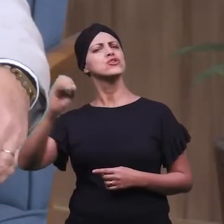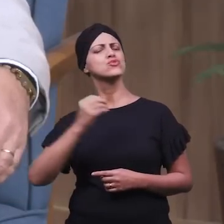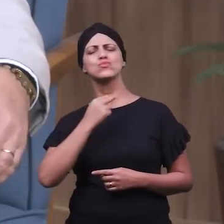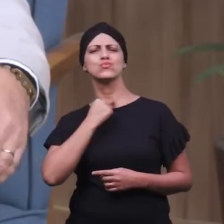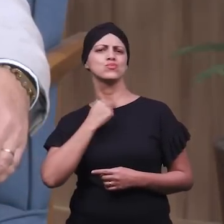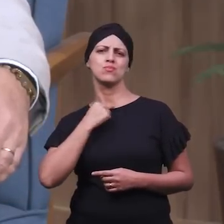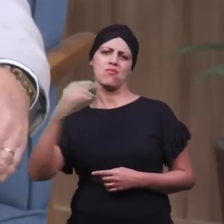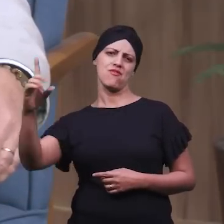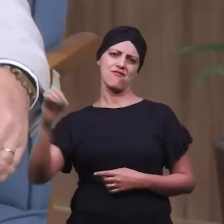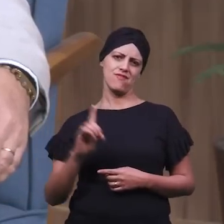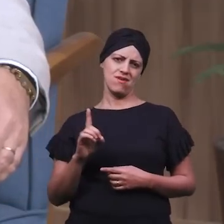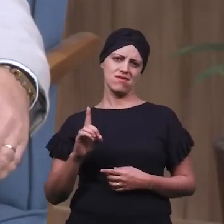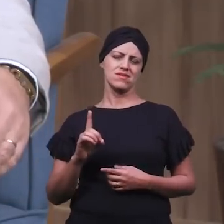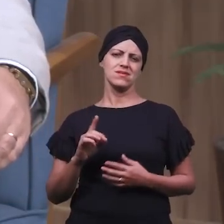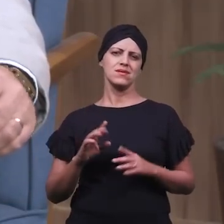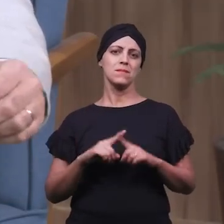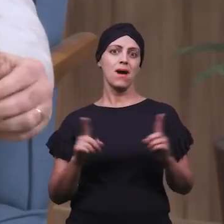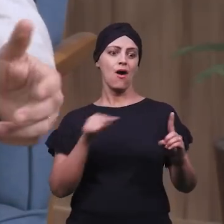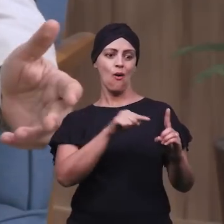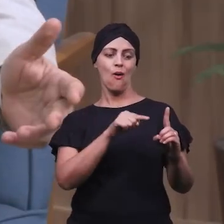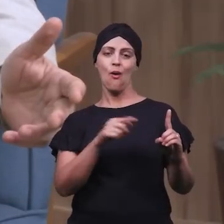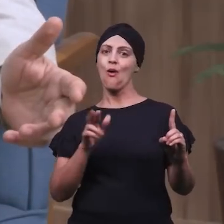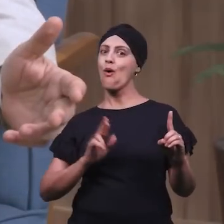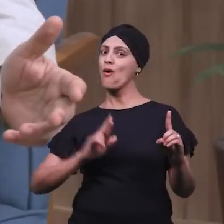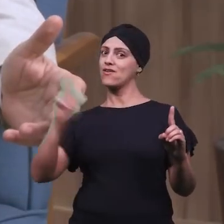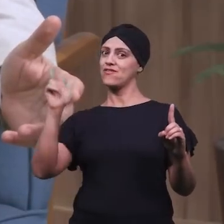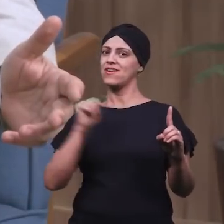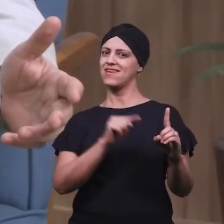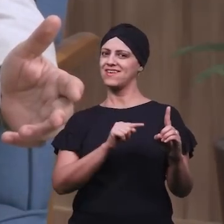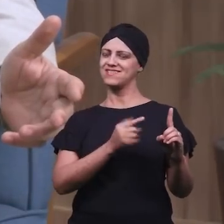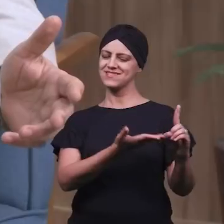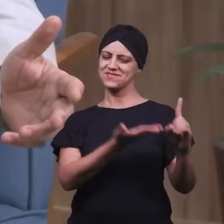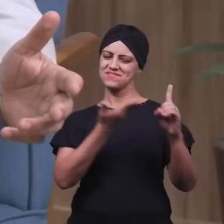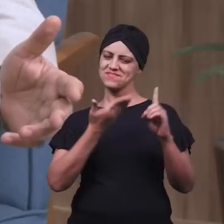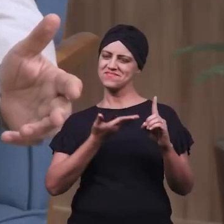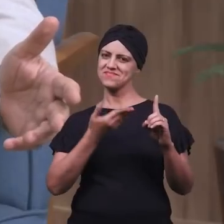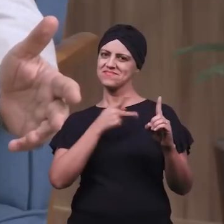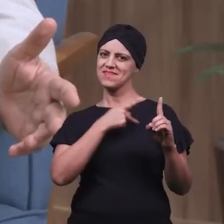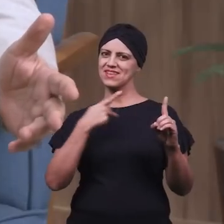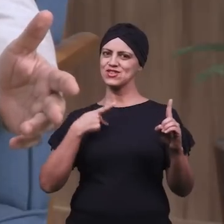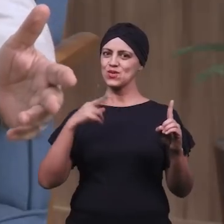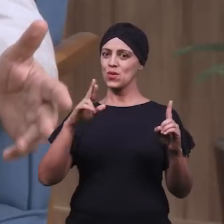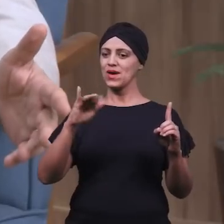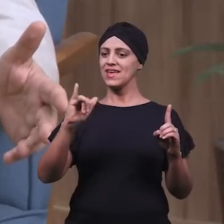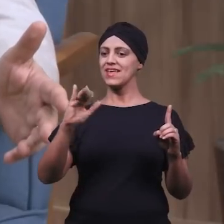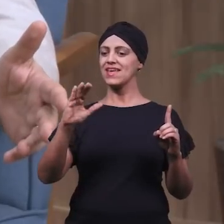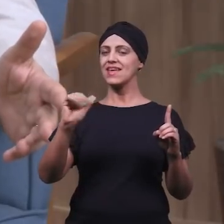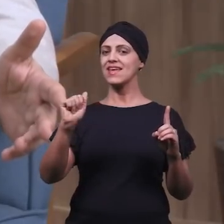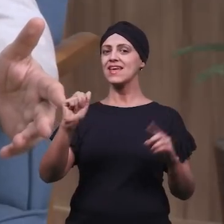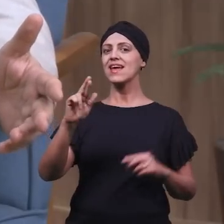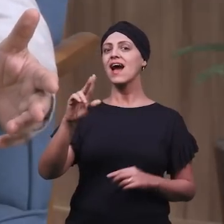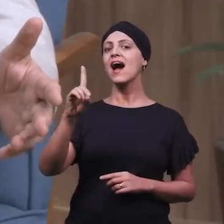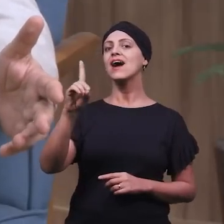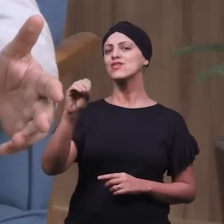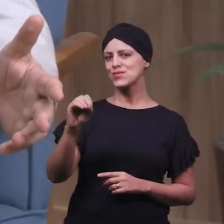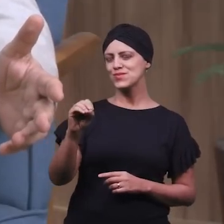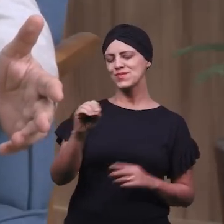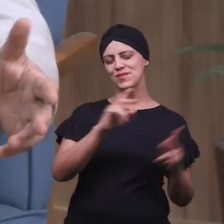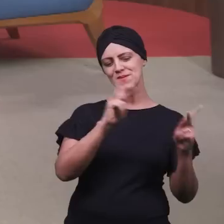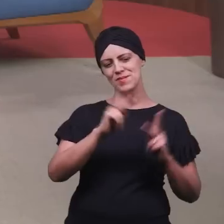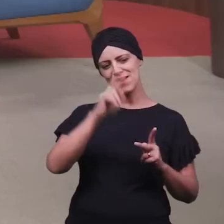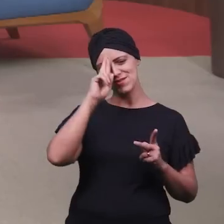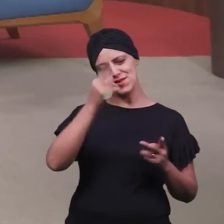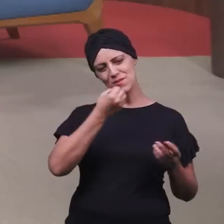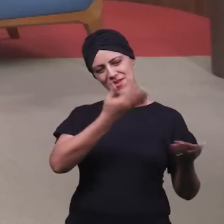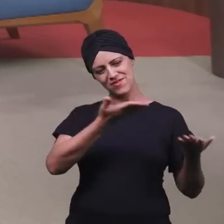igreja num outro evento, e nós hoje recebemos aqui com muita alegria, está conosco aqui o pastor Ricardo Bravin. Ricardo, a paz do